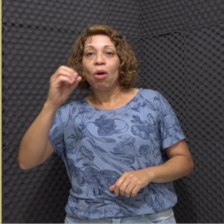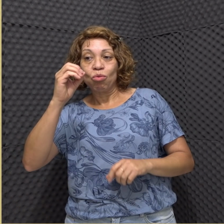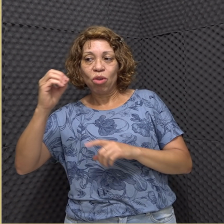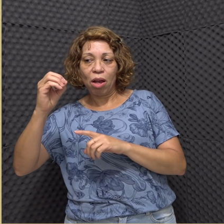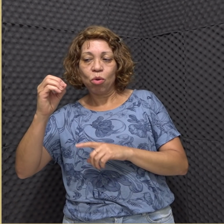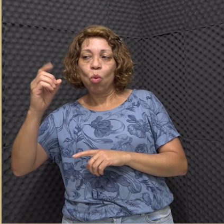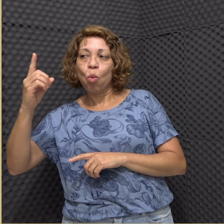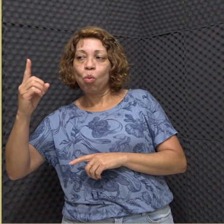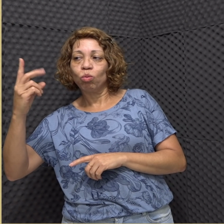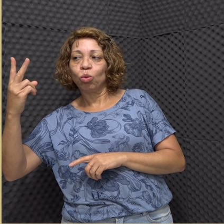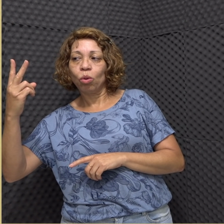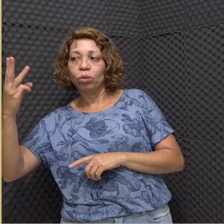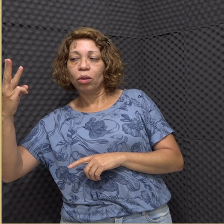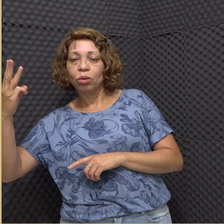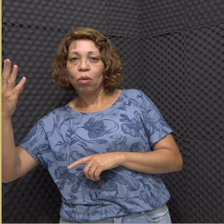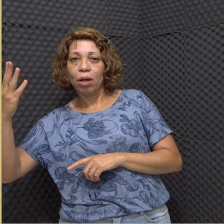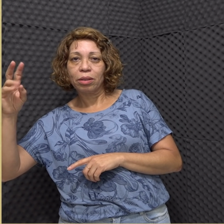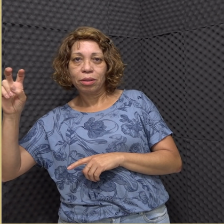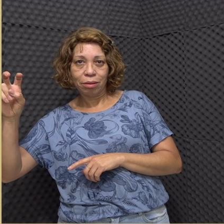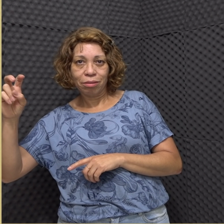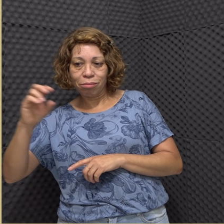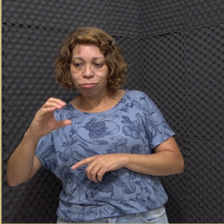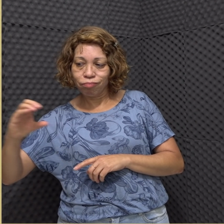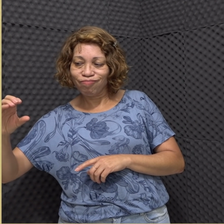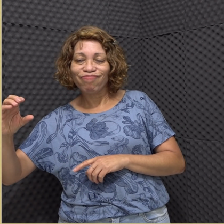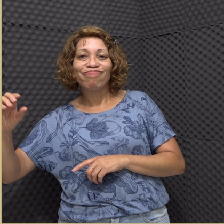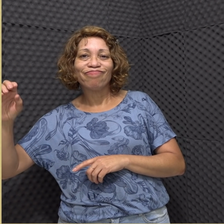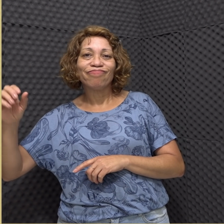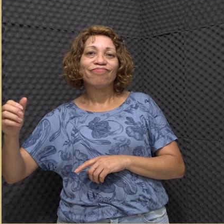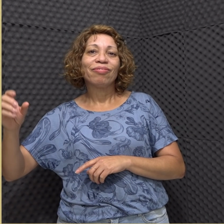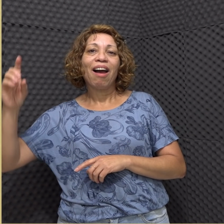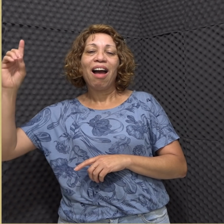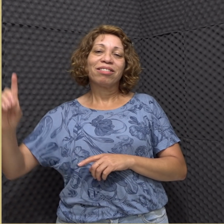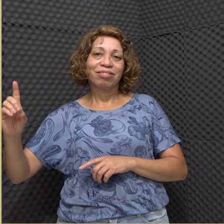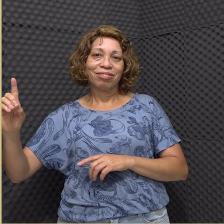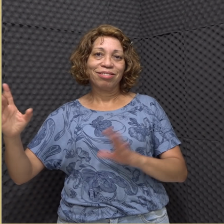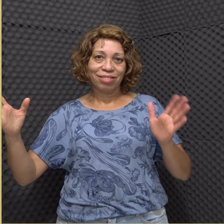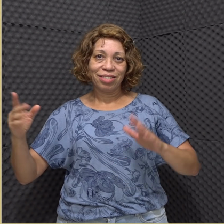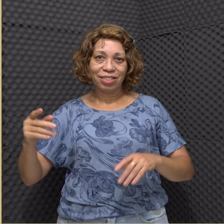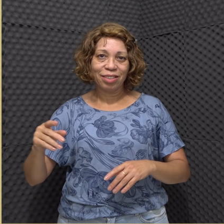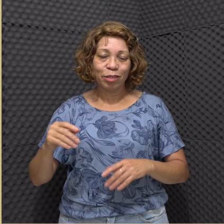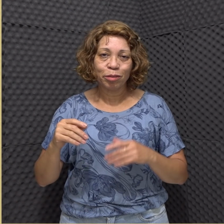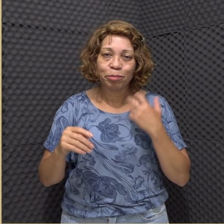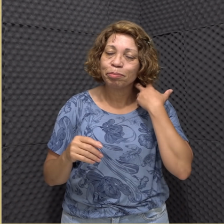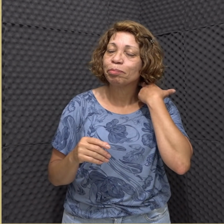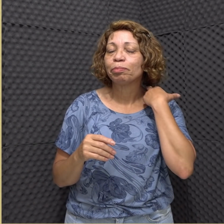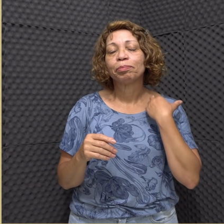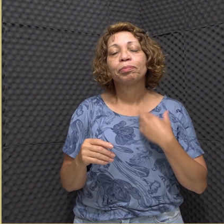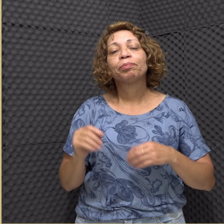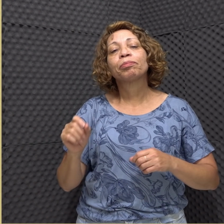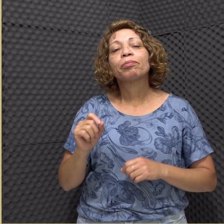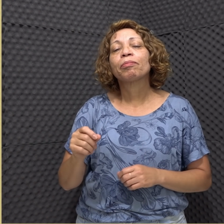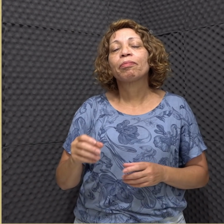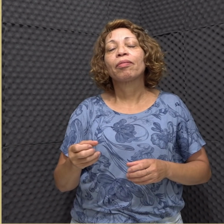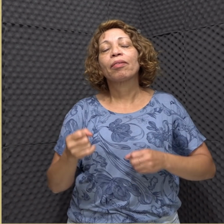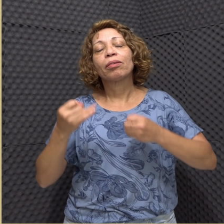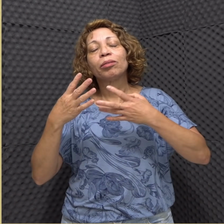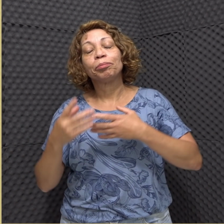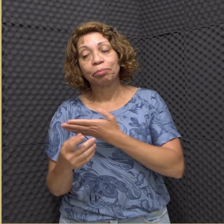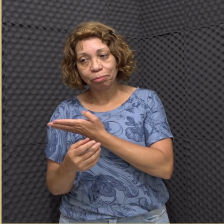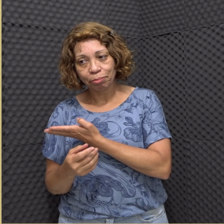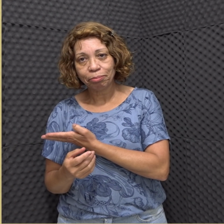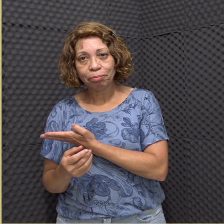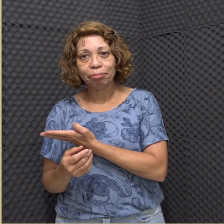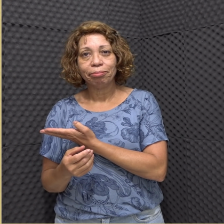0, porque foi nos pedido que fosse do menos 5 ao 0. E os números naturais do 0 ao